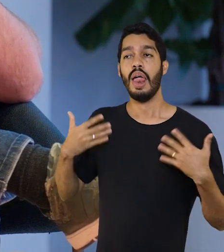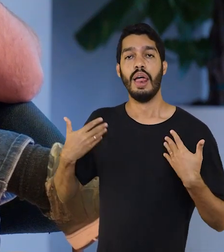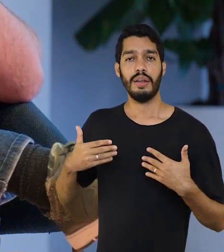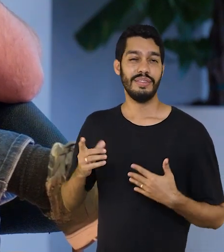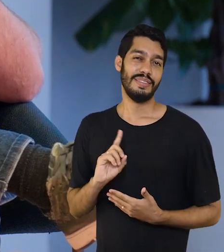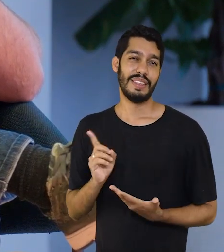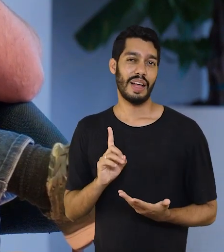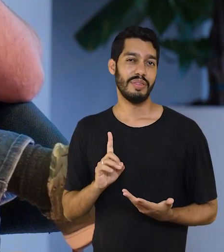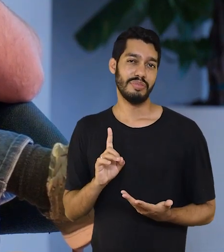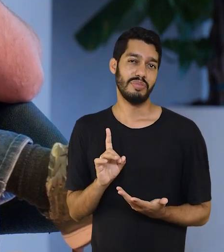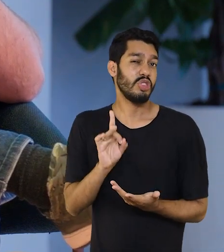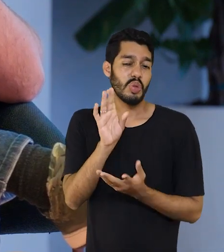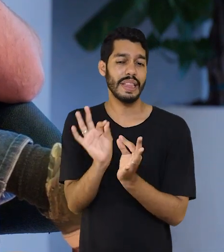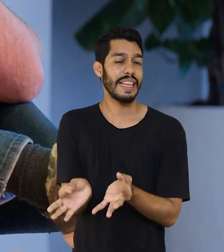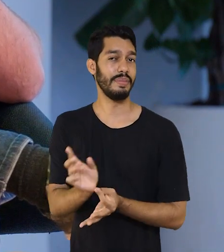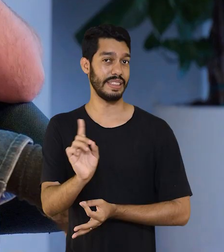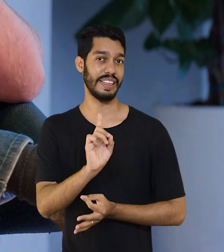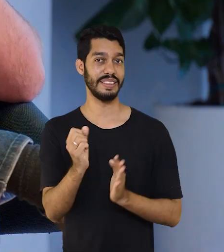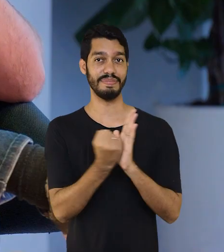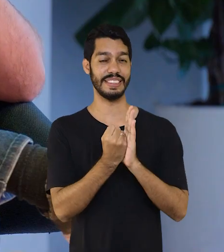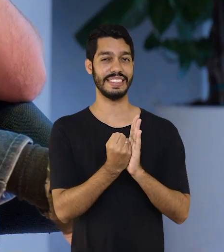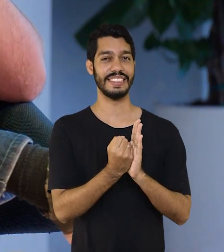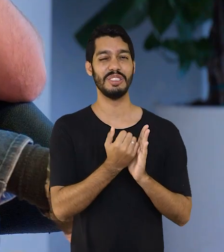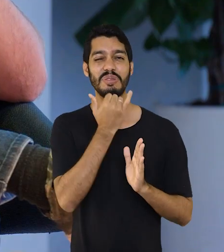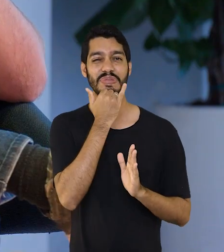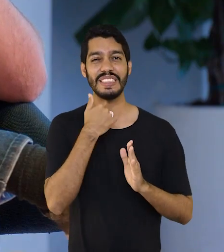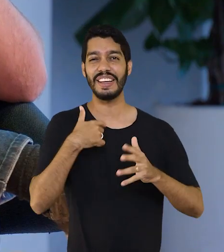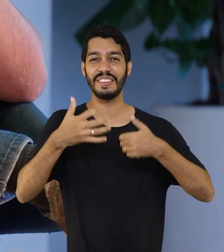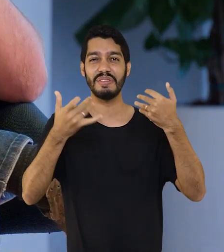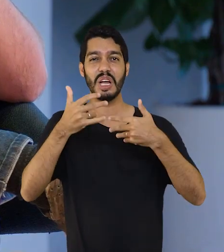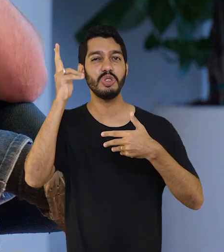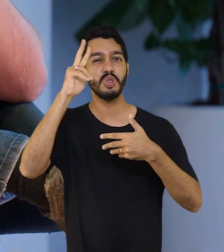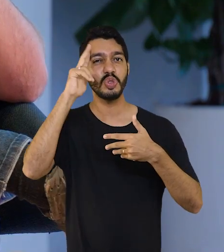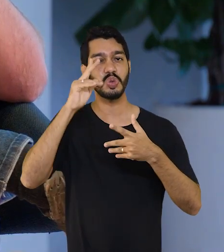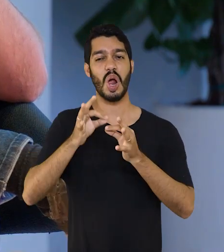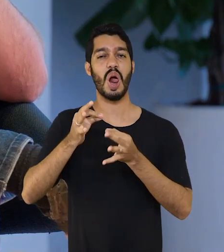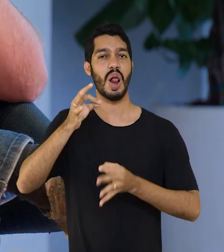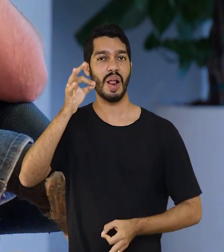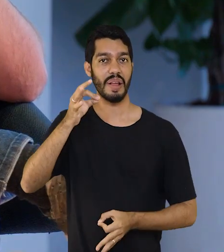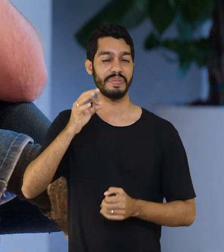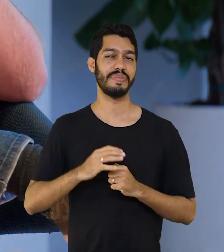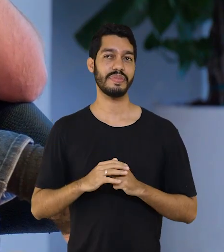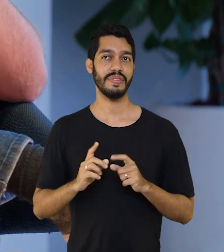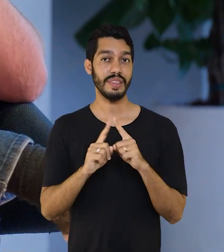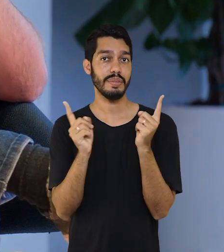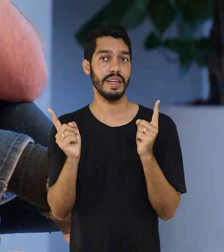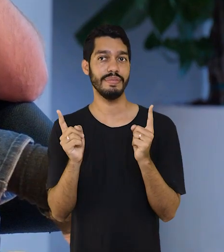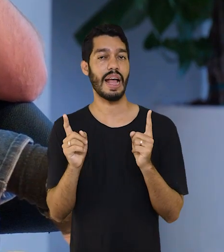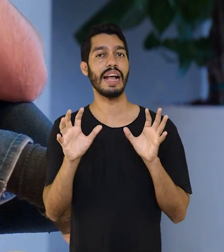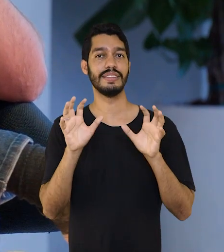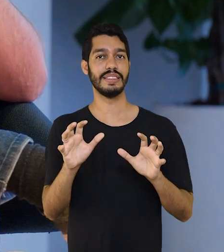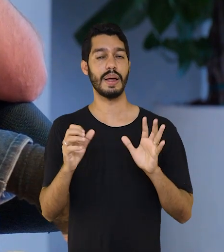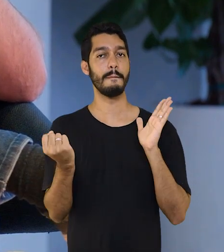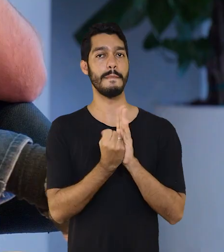verão, que é um discurso puramente funcional. Então, desculpa que eu contei uma história longa para te responder, mas